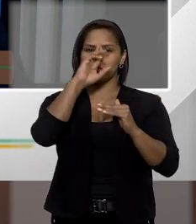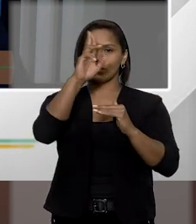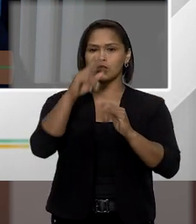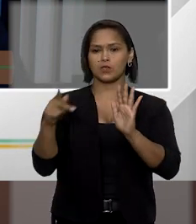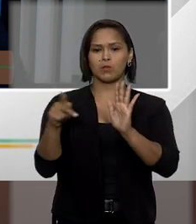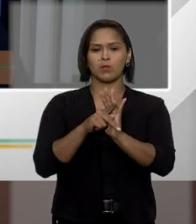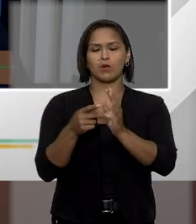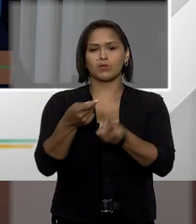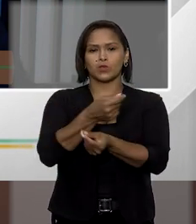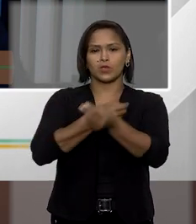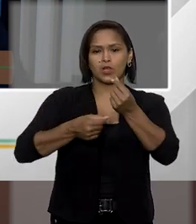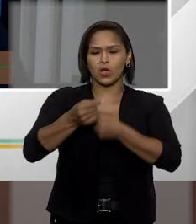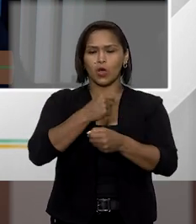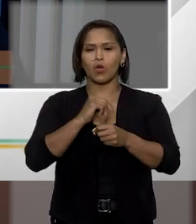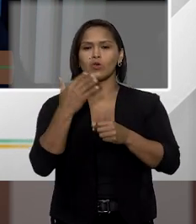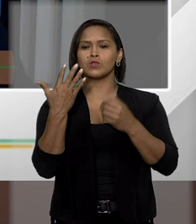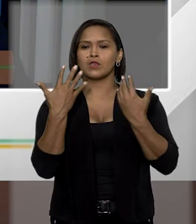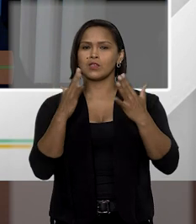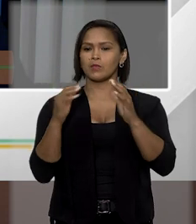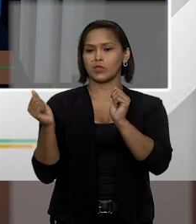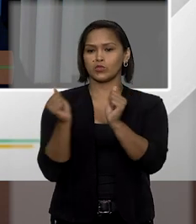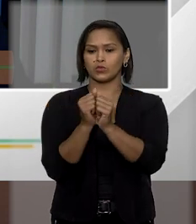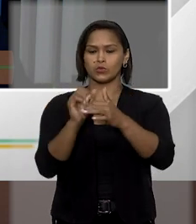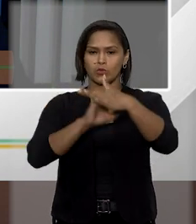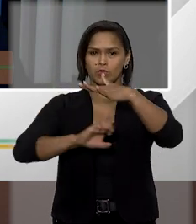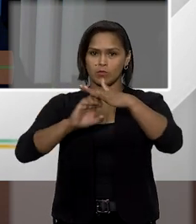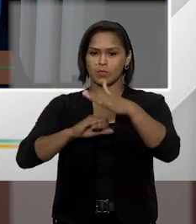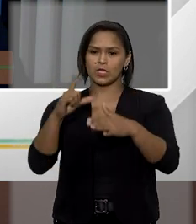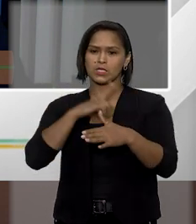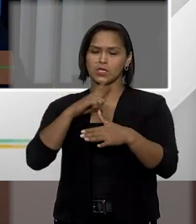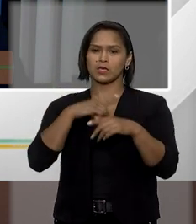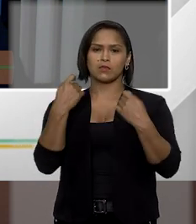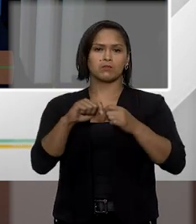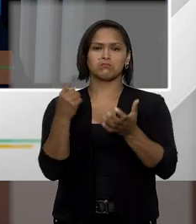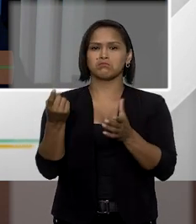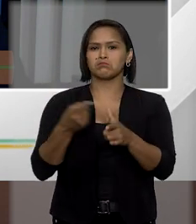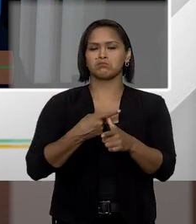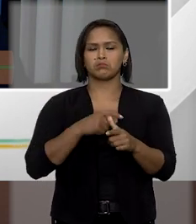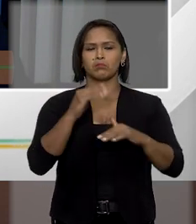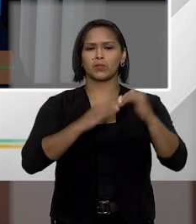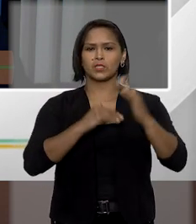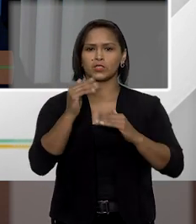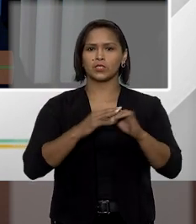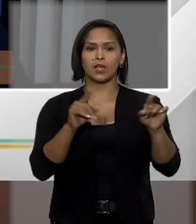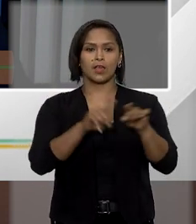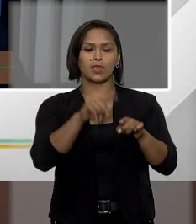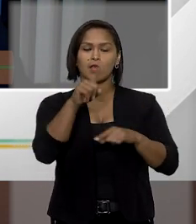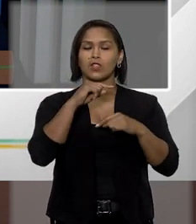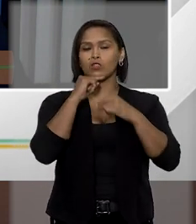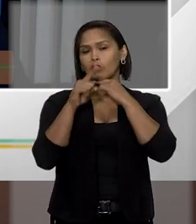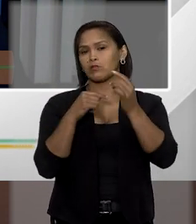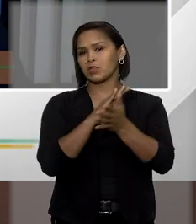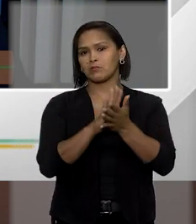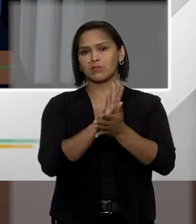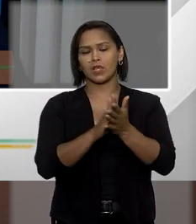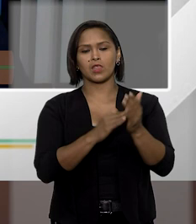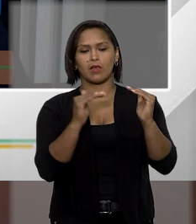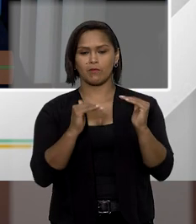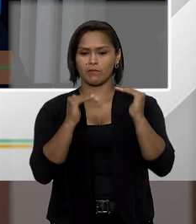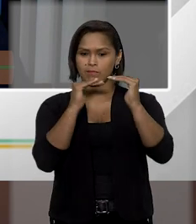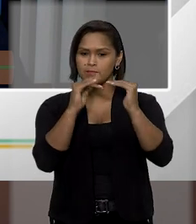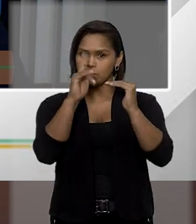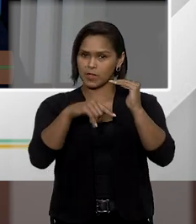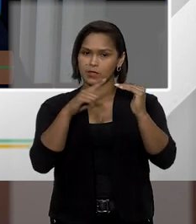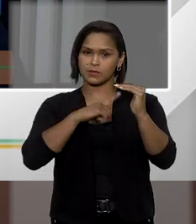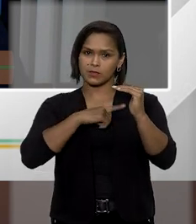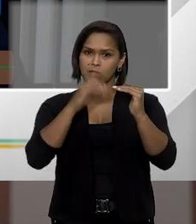do ambiente de negócios a serem celebrados por empresas que eventualmente não devem, né, praticar corrupção, e é sem dúvida nenhuma um nivelamento muito